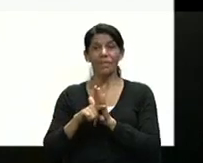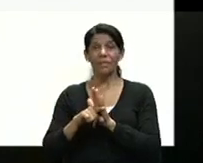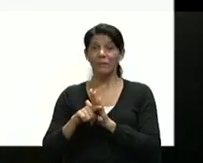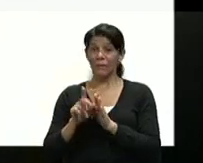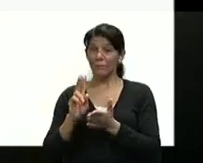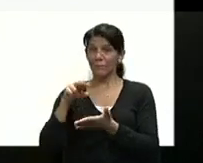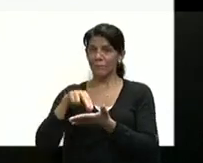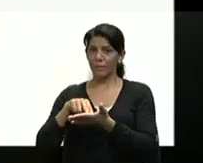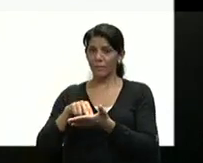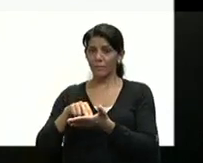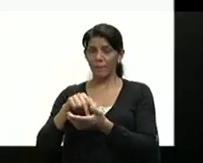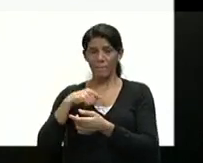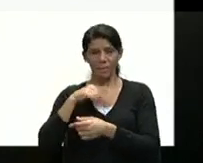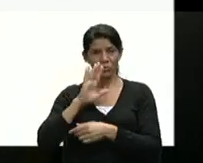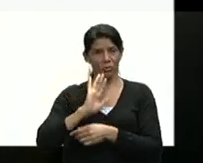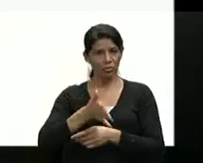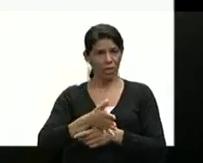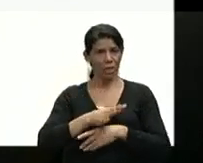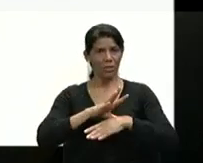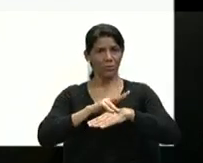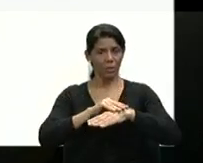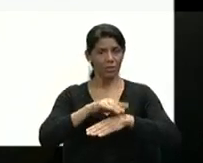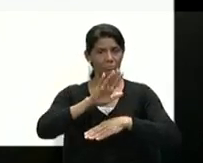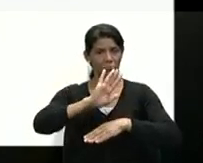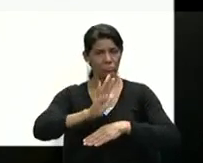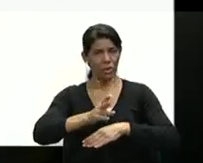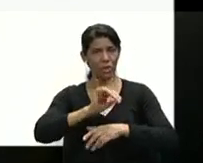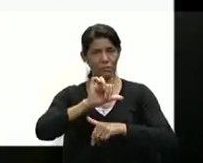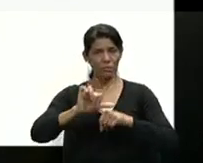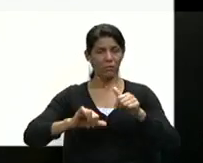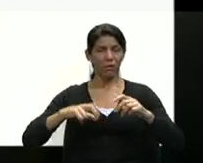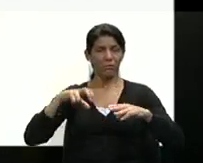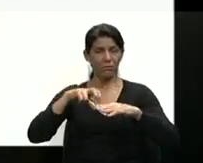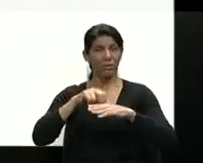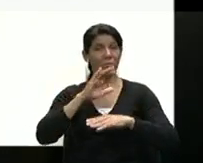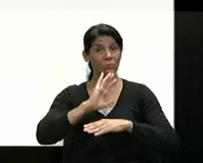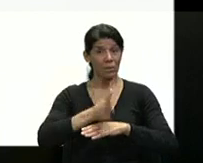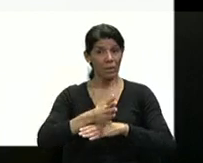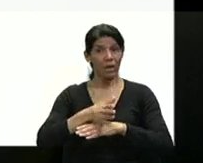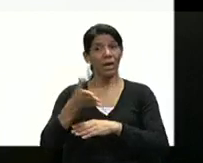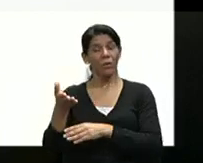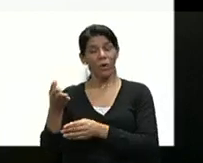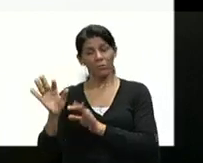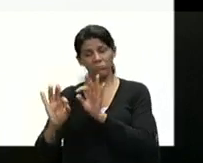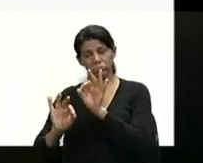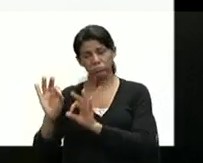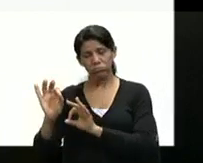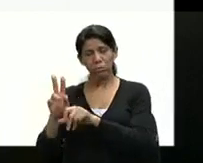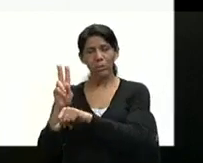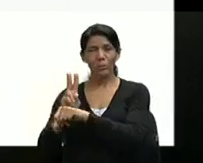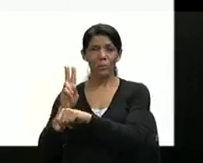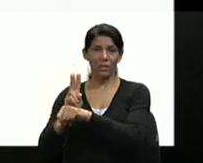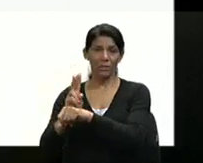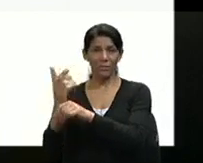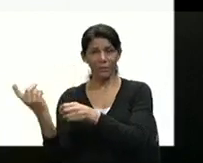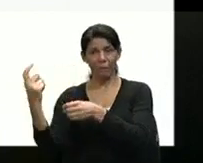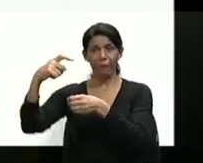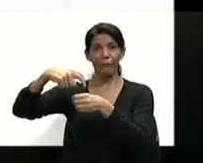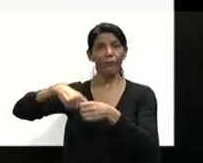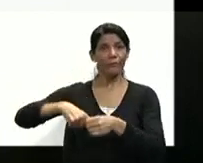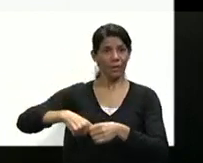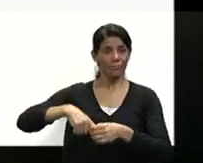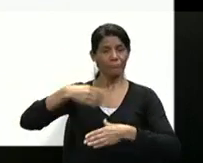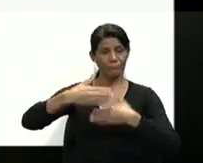para reabilitar essa vítima para a sociedade, mas aqui, através da promoção da saúde, nós